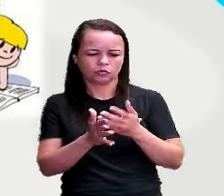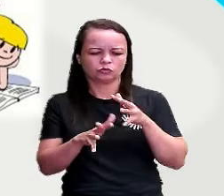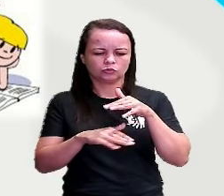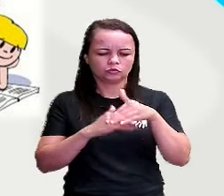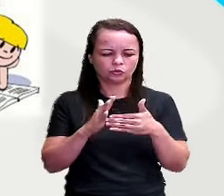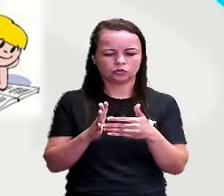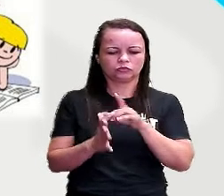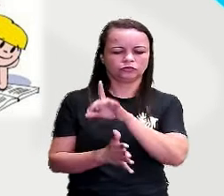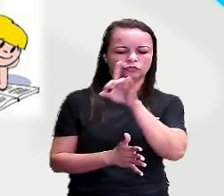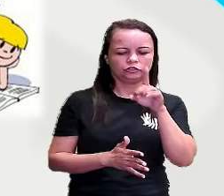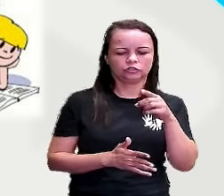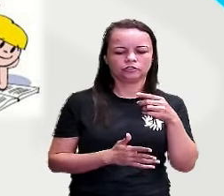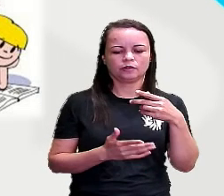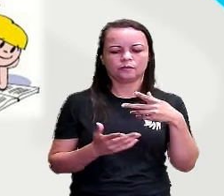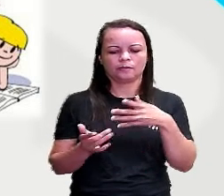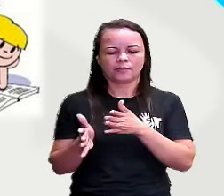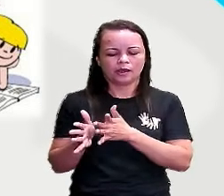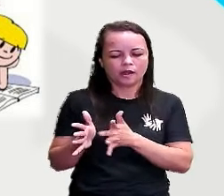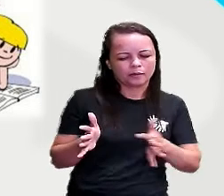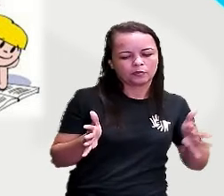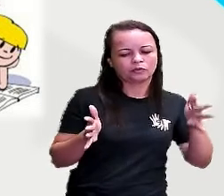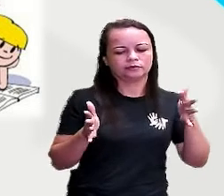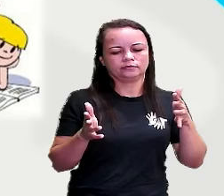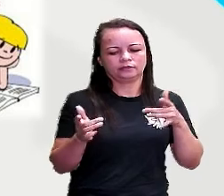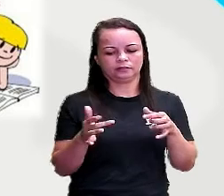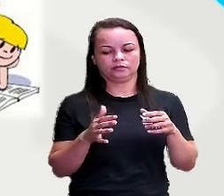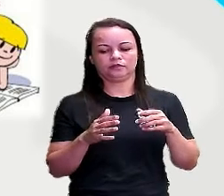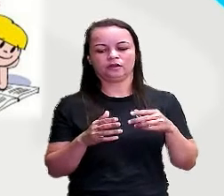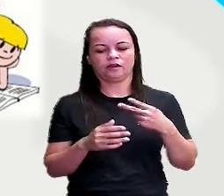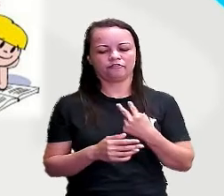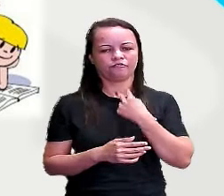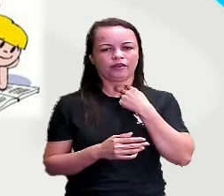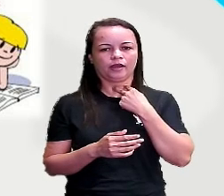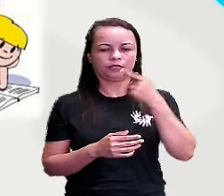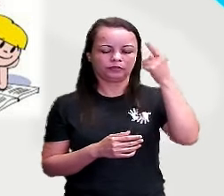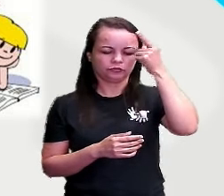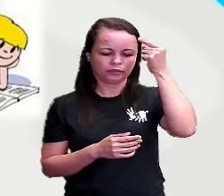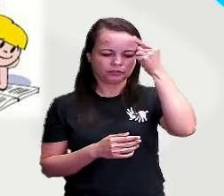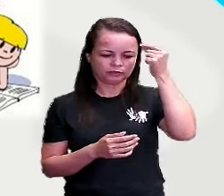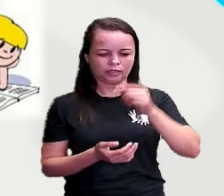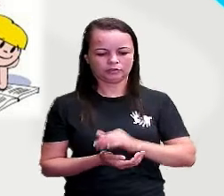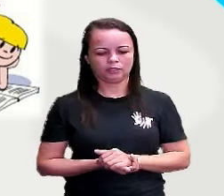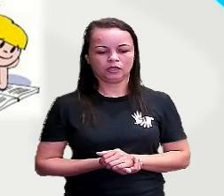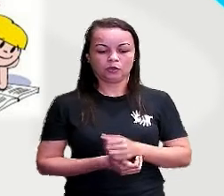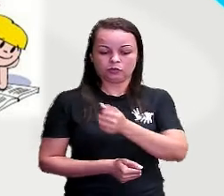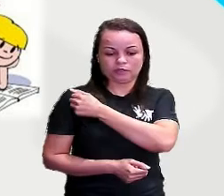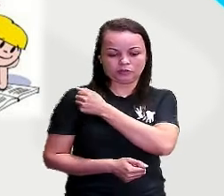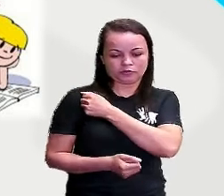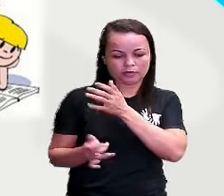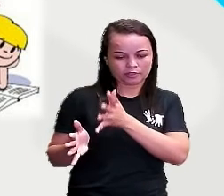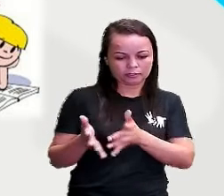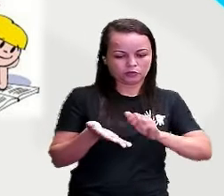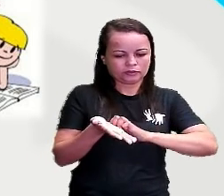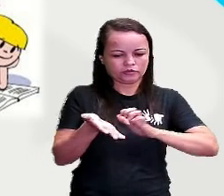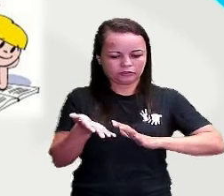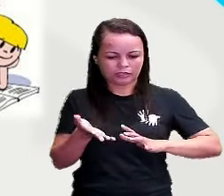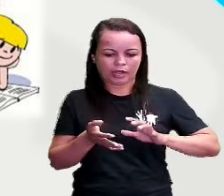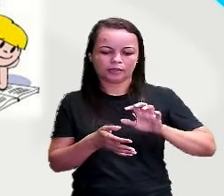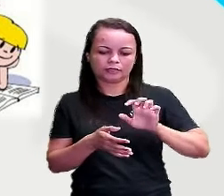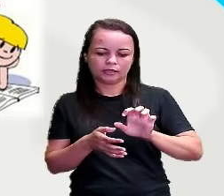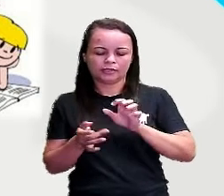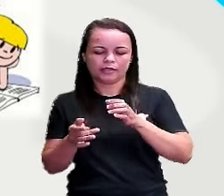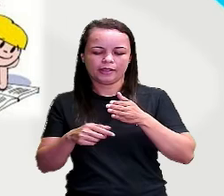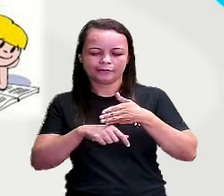ao professor. As escolas serão liberadas caso a contaminação diminua. E hoje não irei para a aula porque estou me sentindo muito